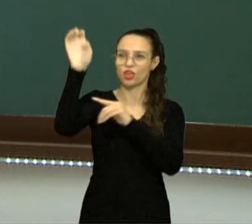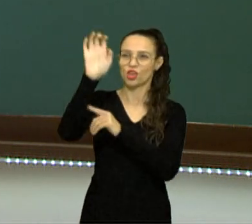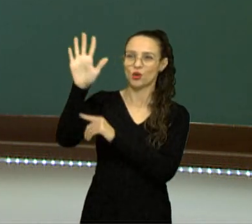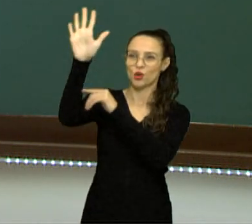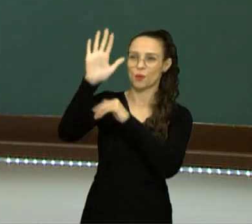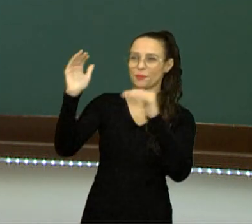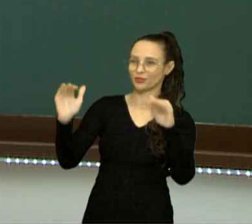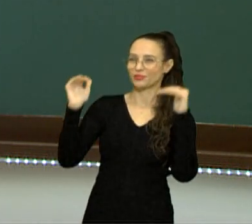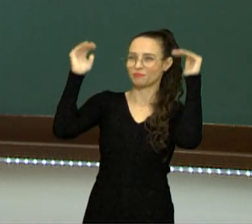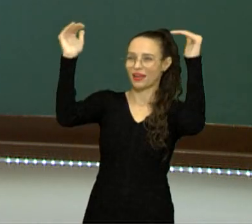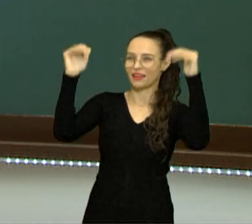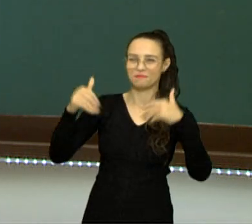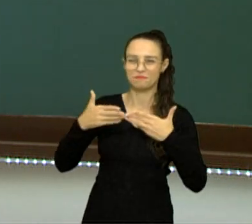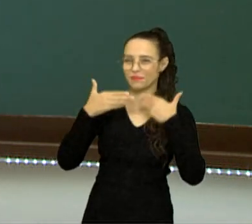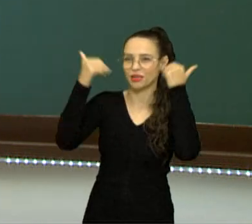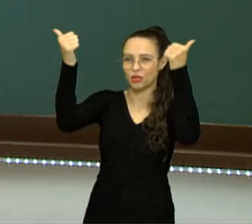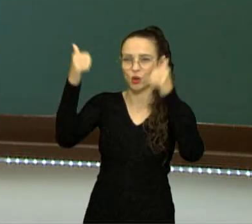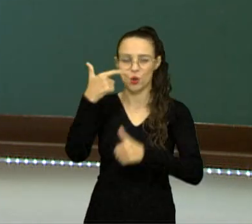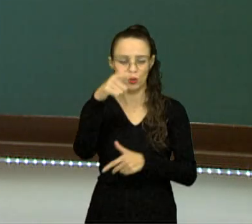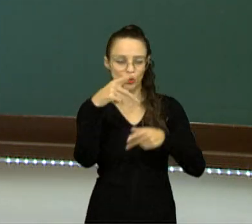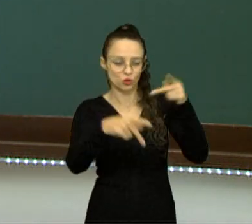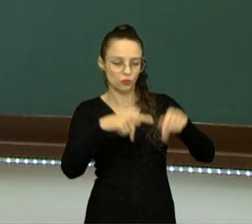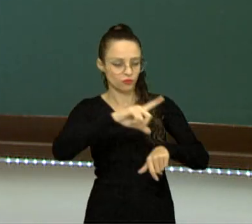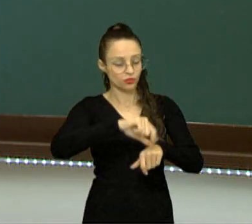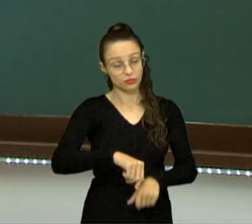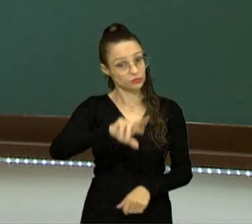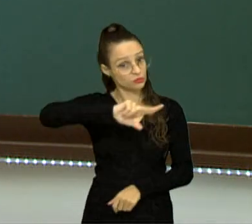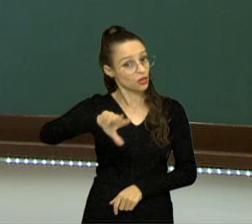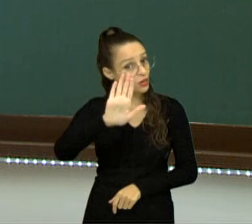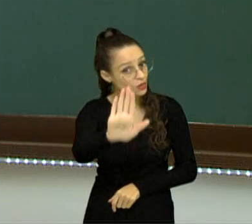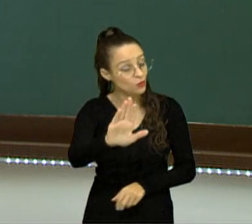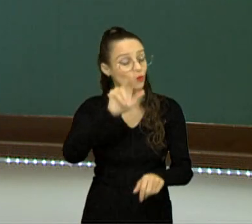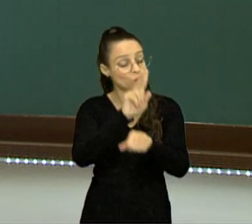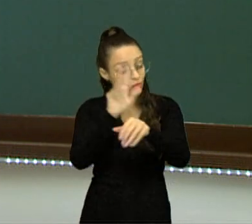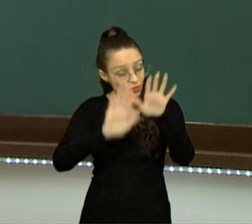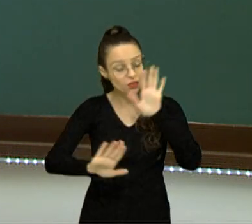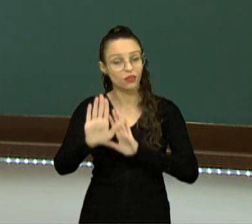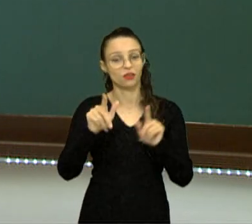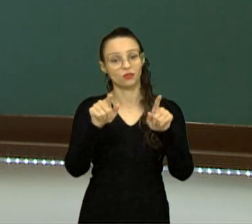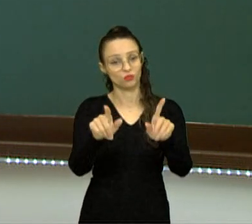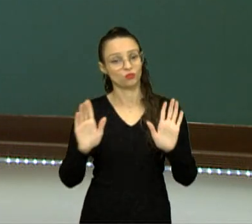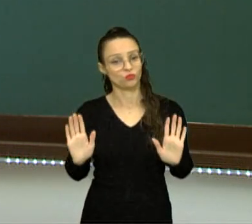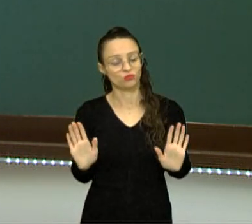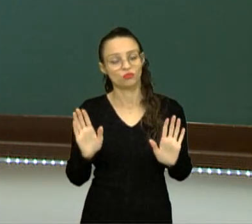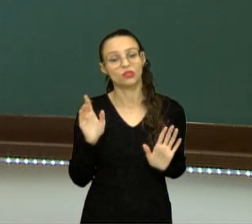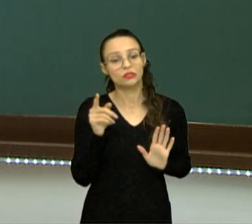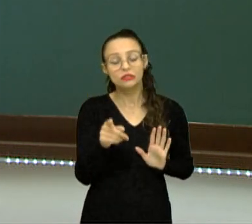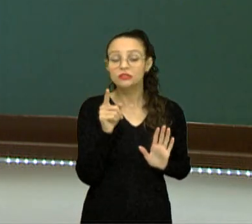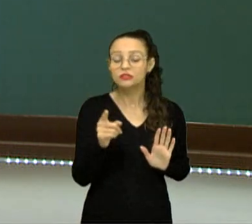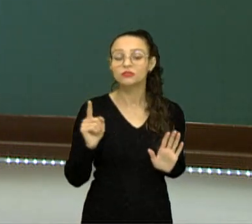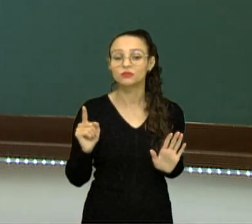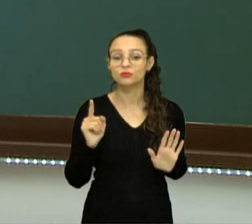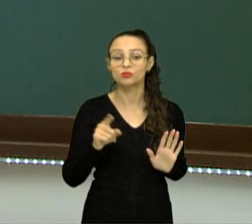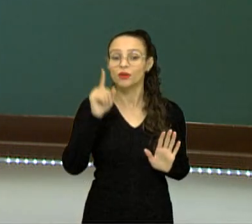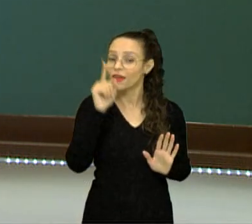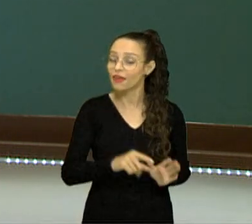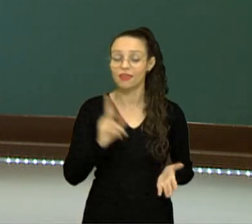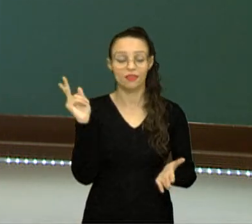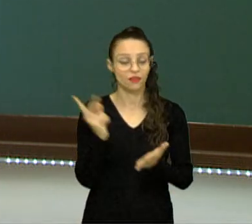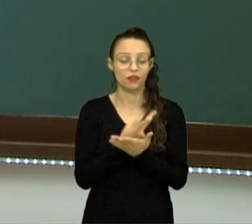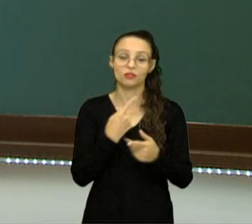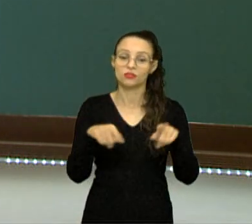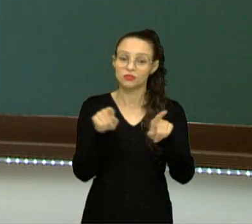os europeus são mais evoluídos e os outros povos estão atrasados. Cuidado com essa visão. Isso aí é pano para manga